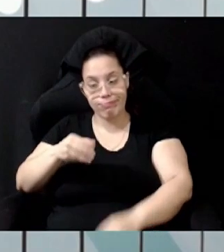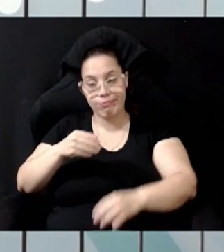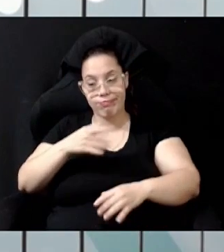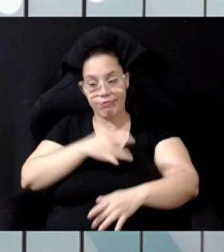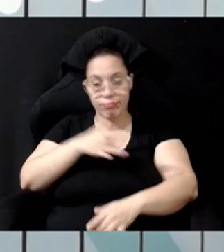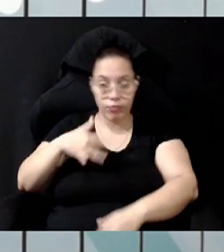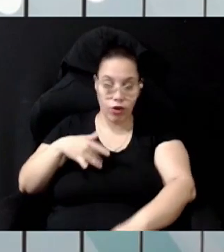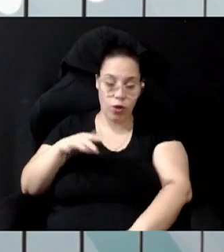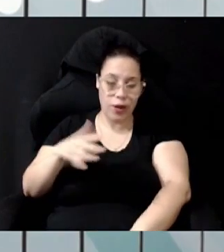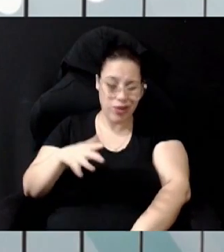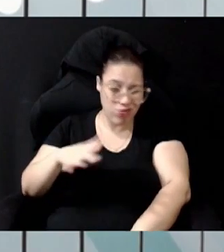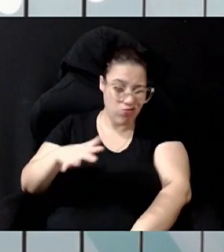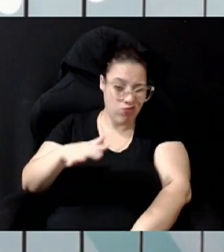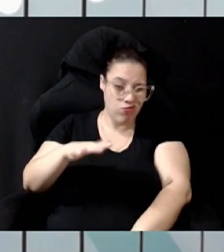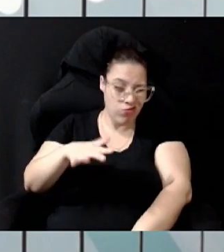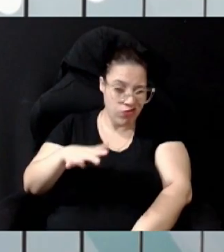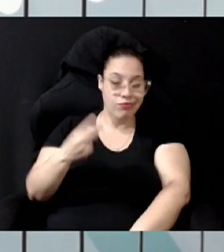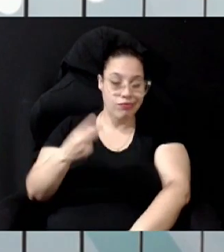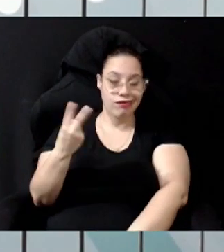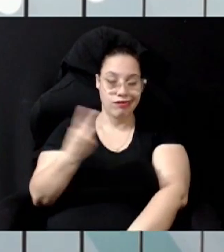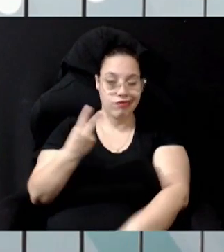é a segunda doença